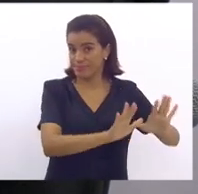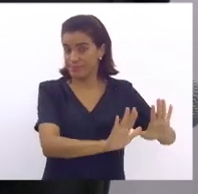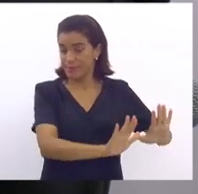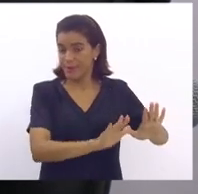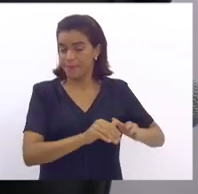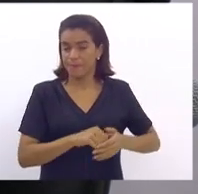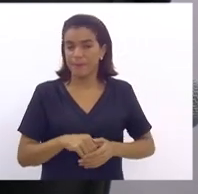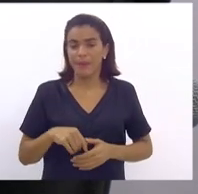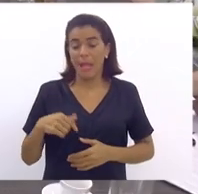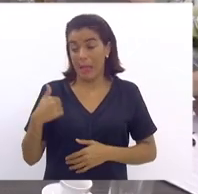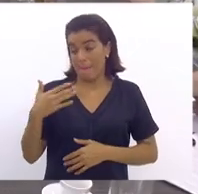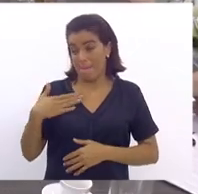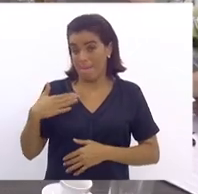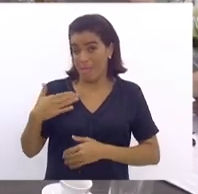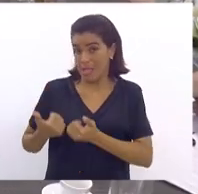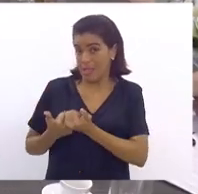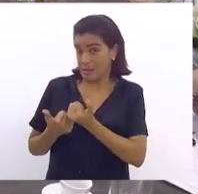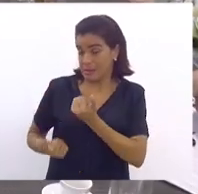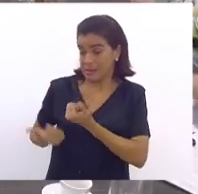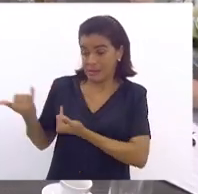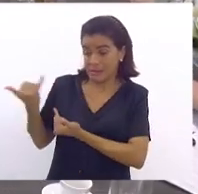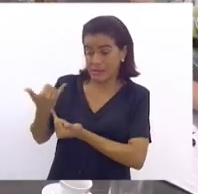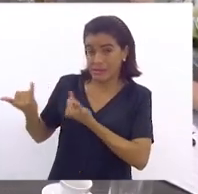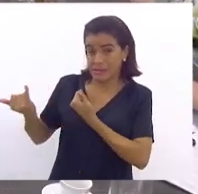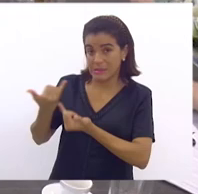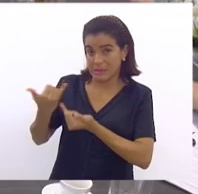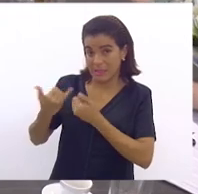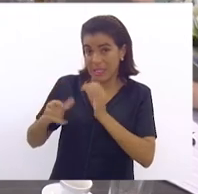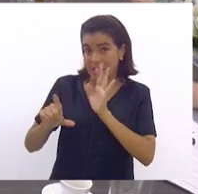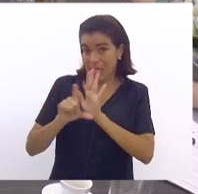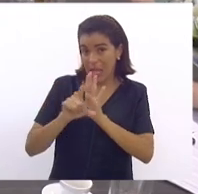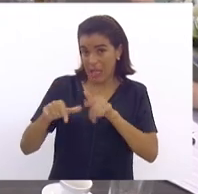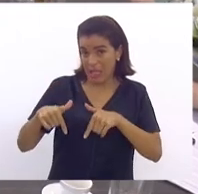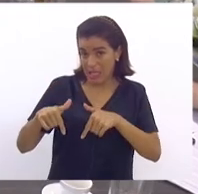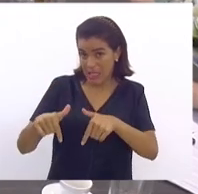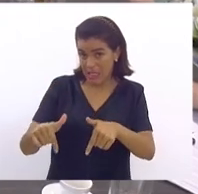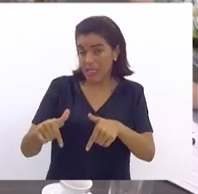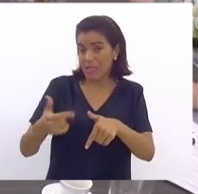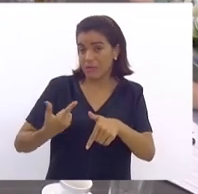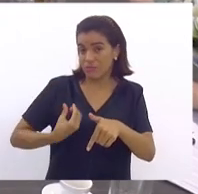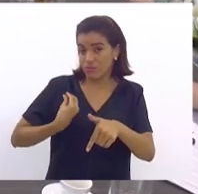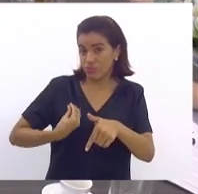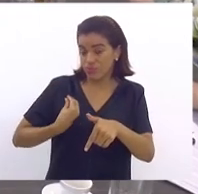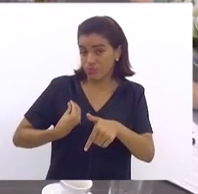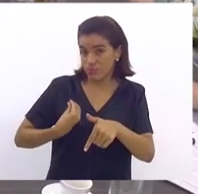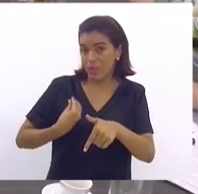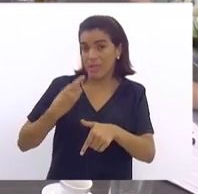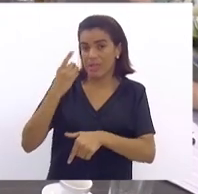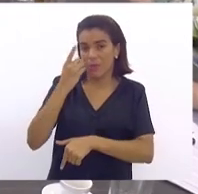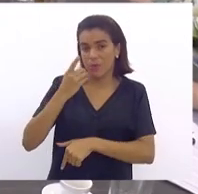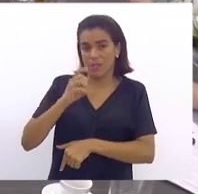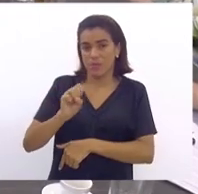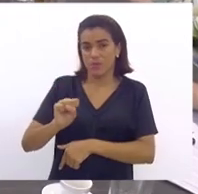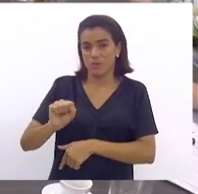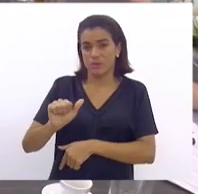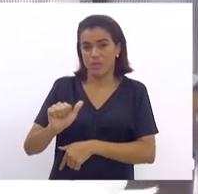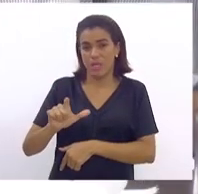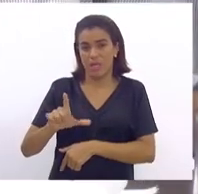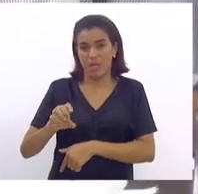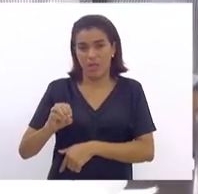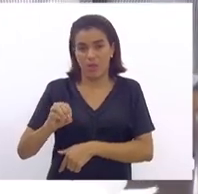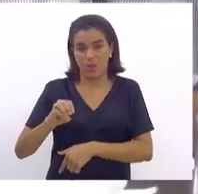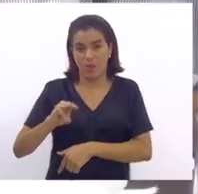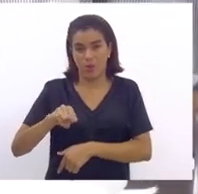nossa assessoria aqui está dizendo que essa lei atual que está em vigor, certo, essa do deputado, então deputado Salomão,